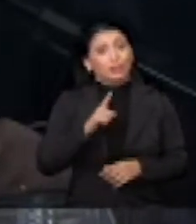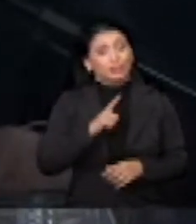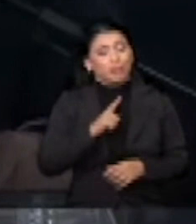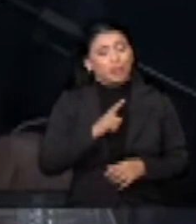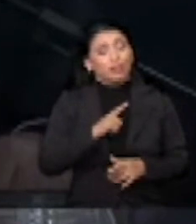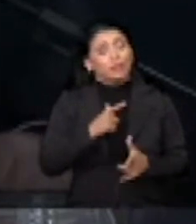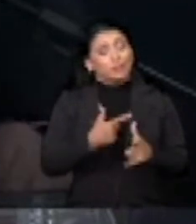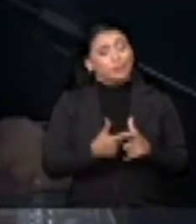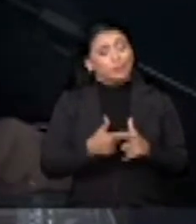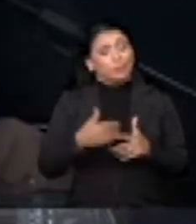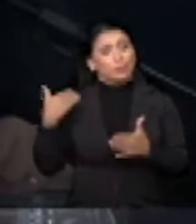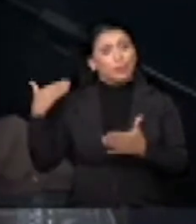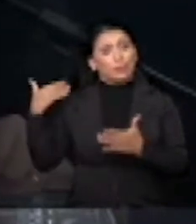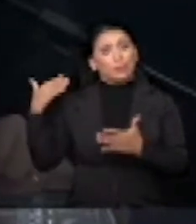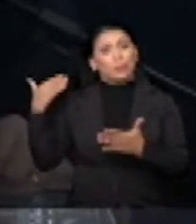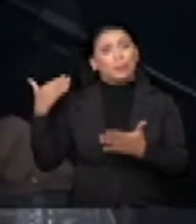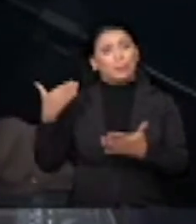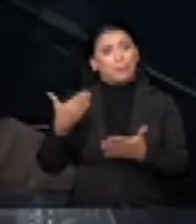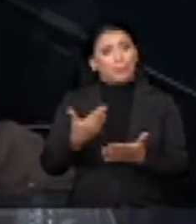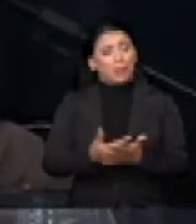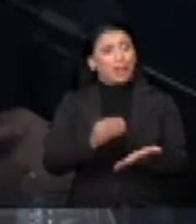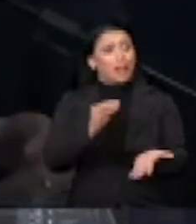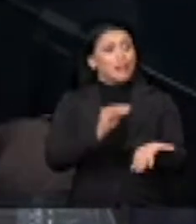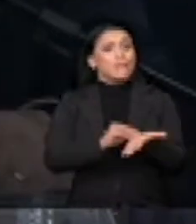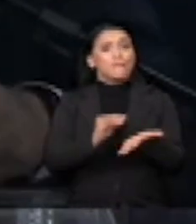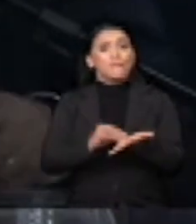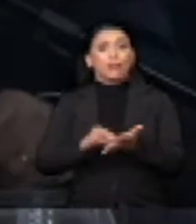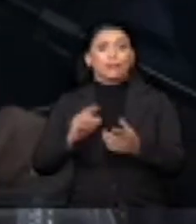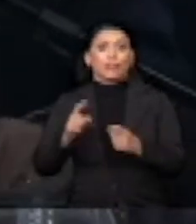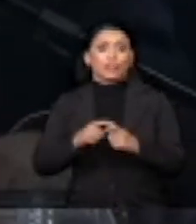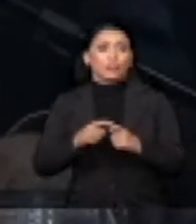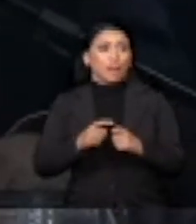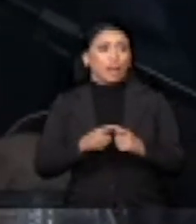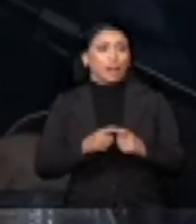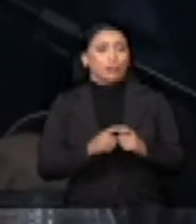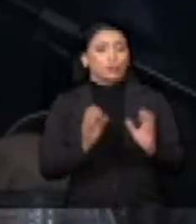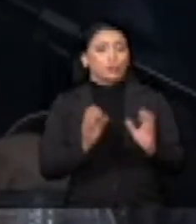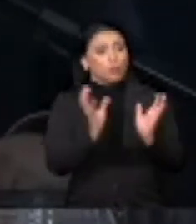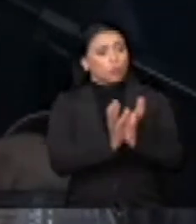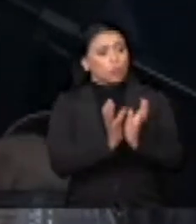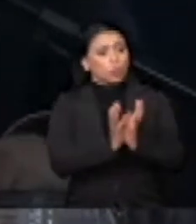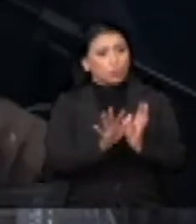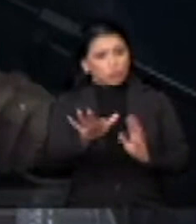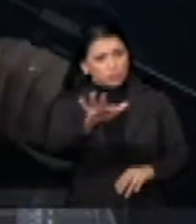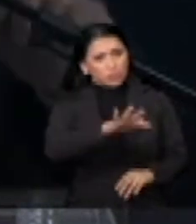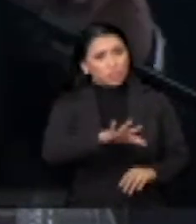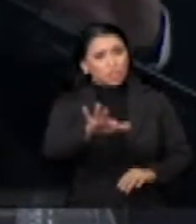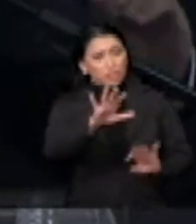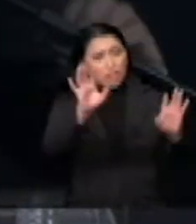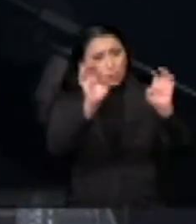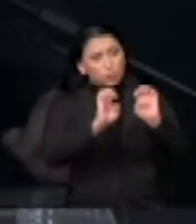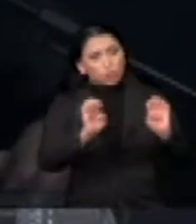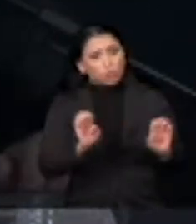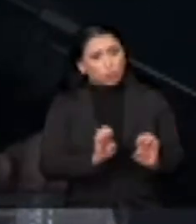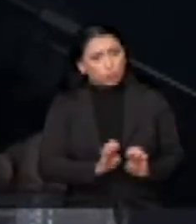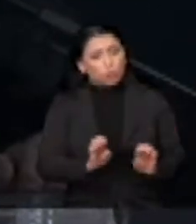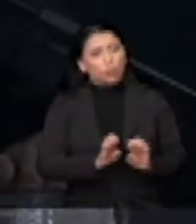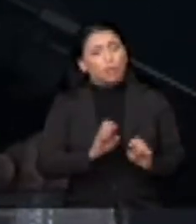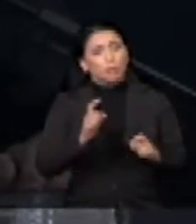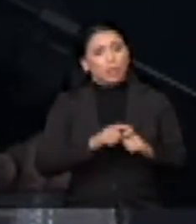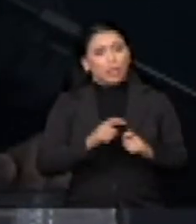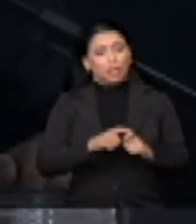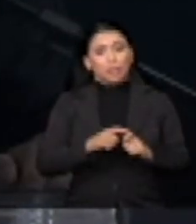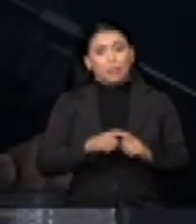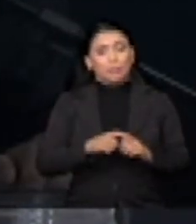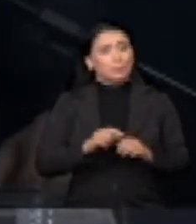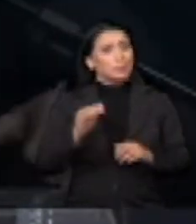de carência de médicos é equipes estrutura de saúde pública principalmente nas áreas de difícil